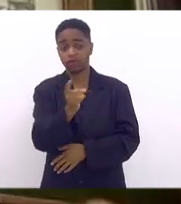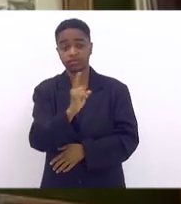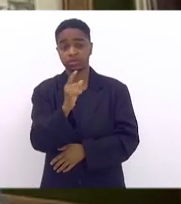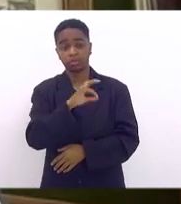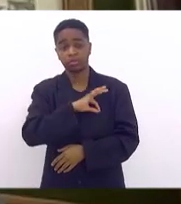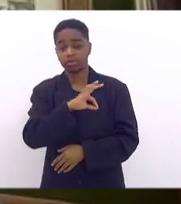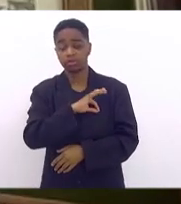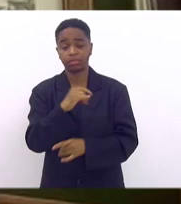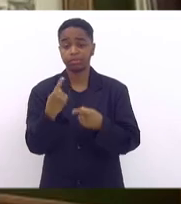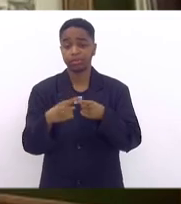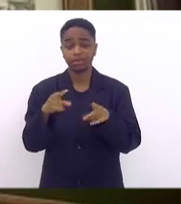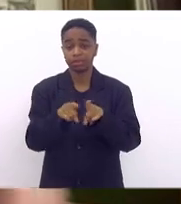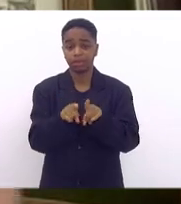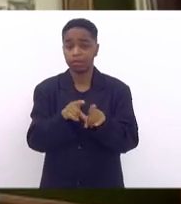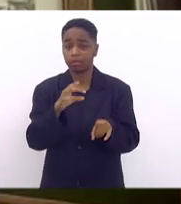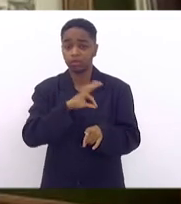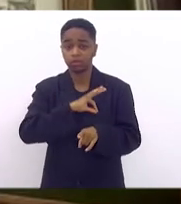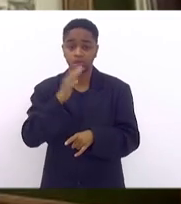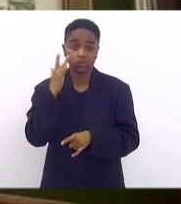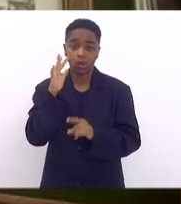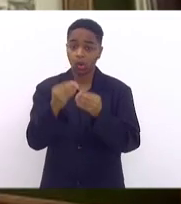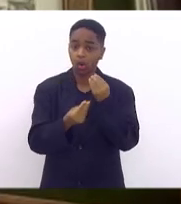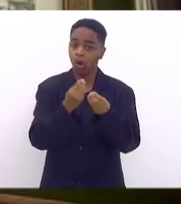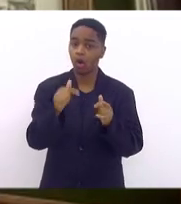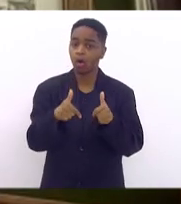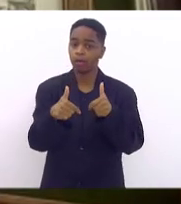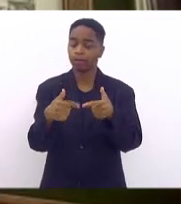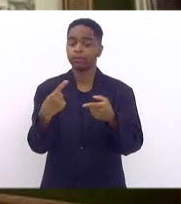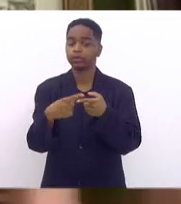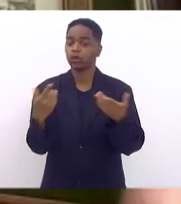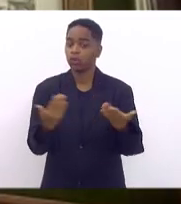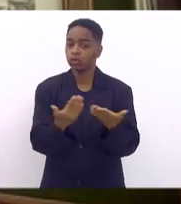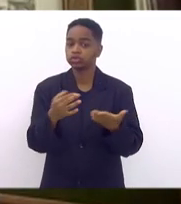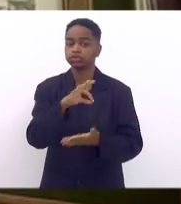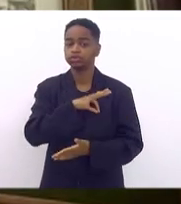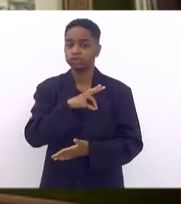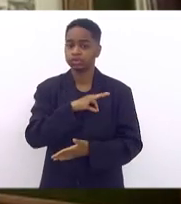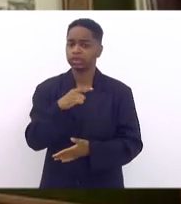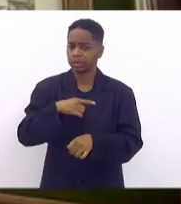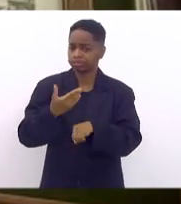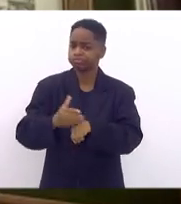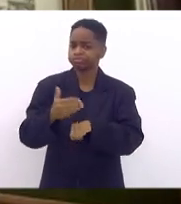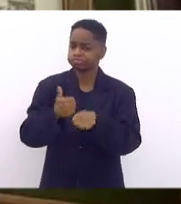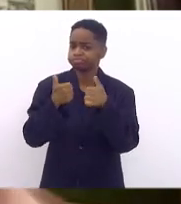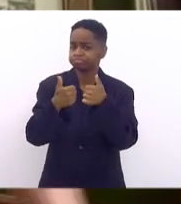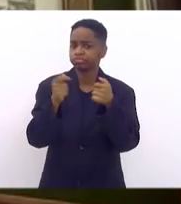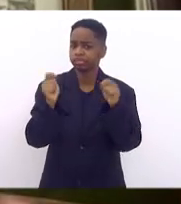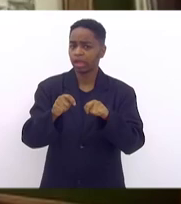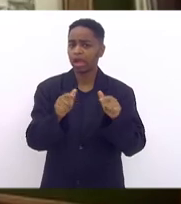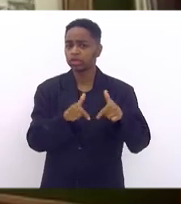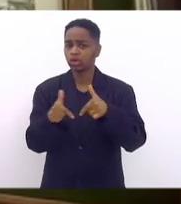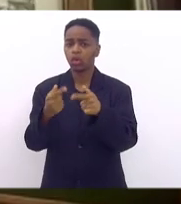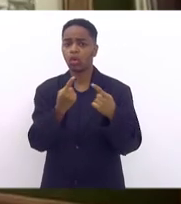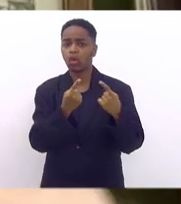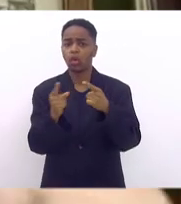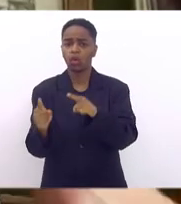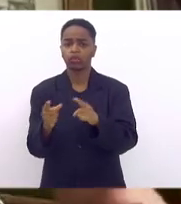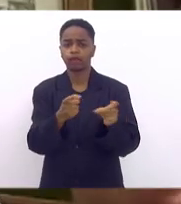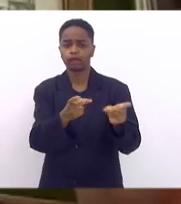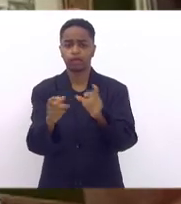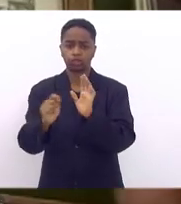não sabe também muito bem o que fazer. Nós temos uma polícia hoje que está muito bem treinada para lutar contra o tráfico,